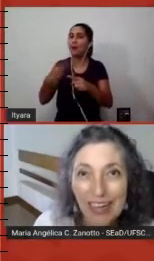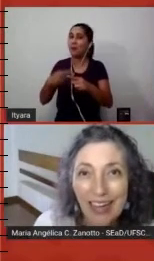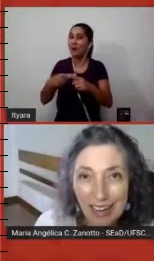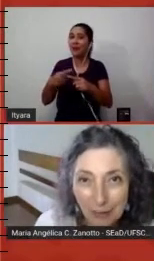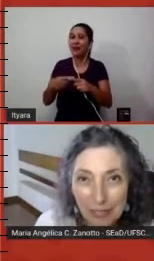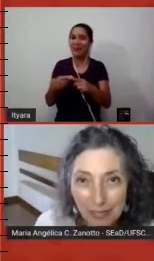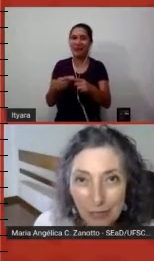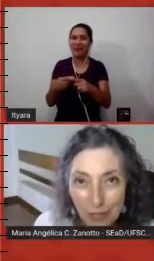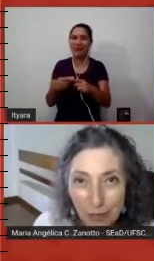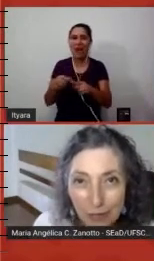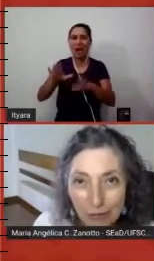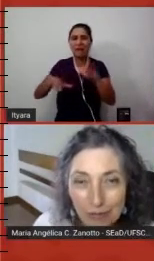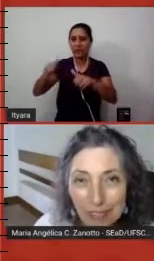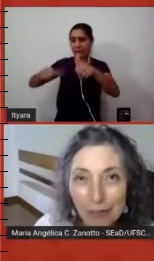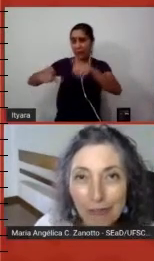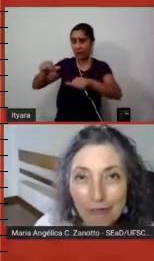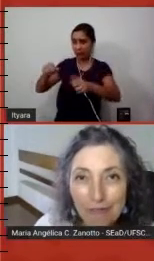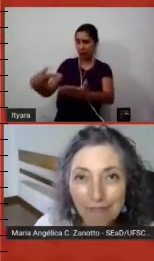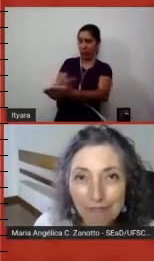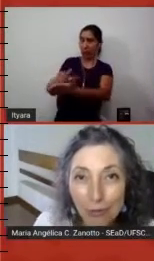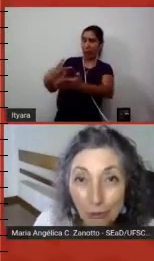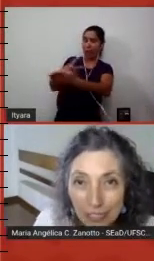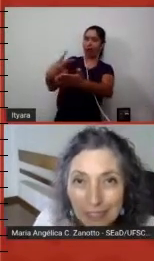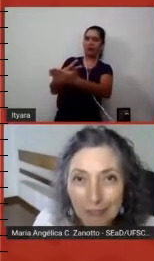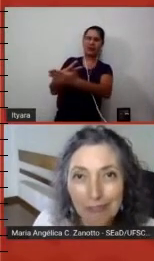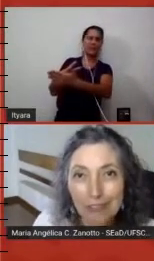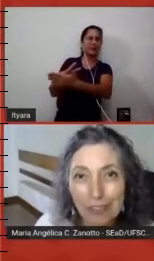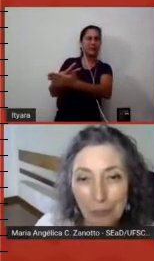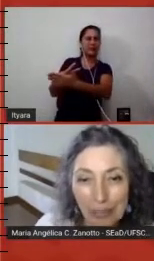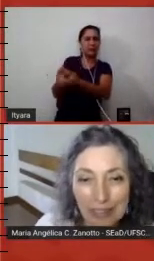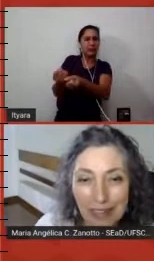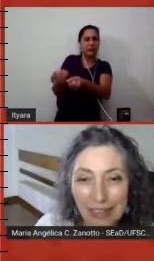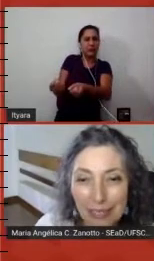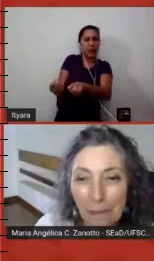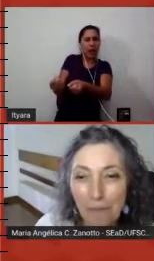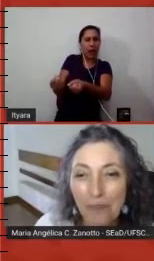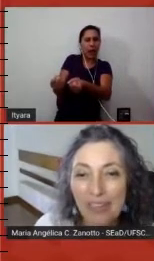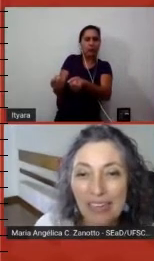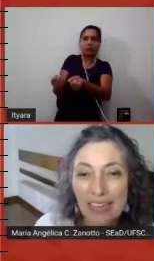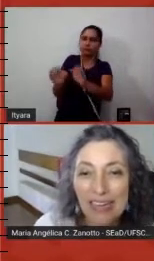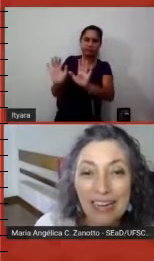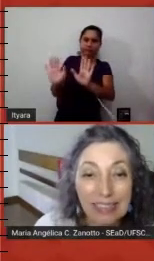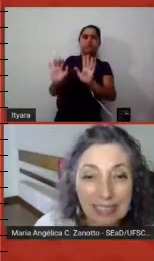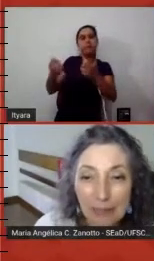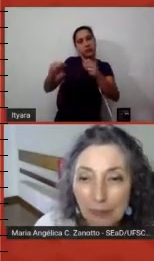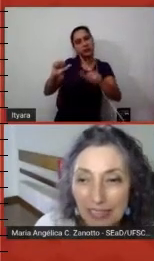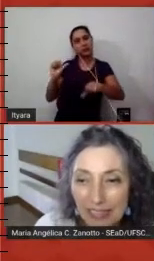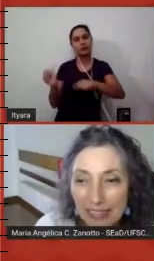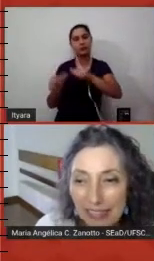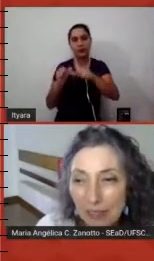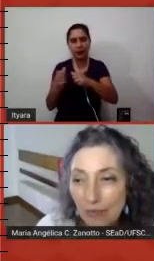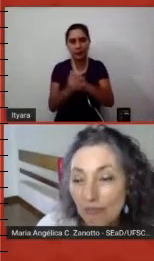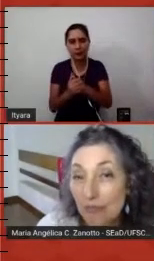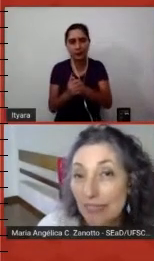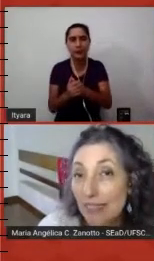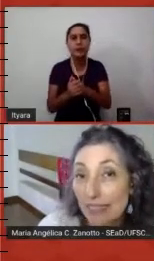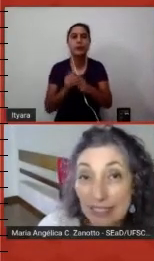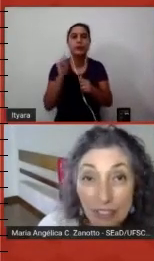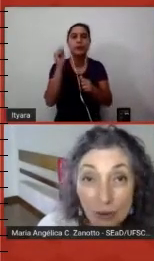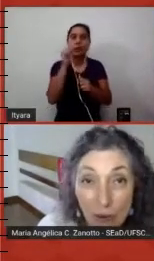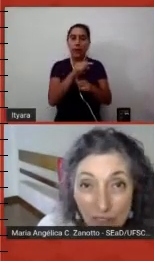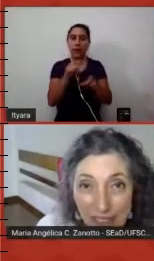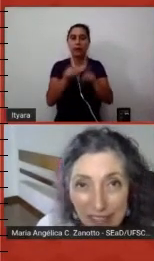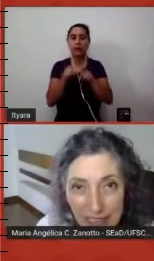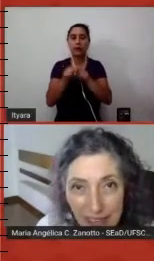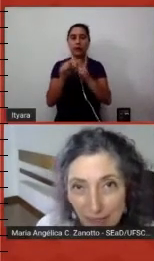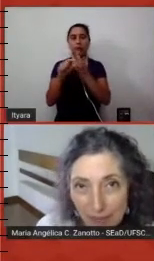avaliação acaba sendo tão dolorido de se pensar, né? Ela traz também a questão da